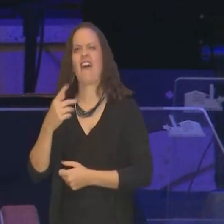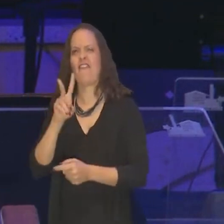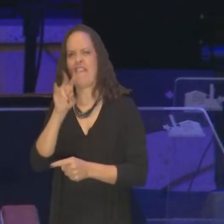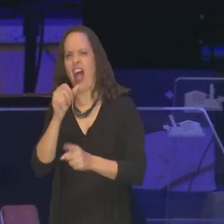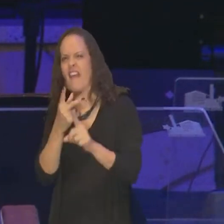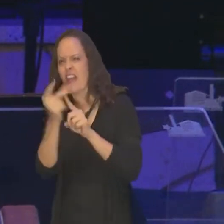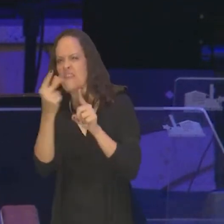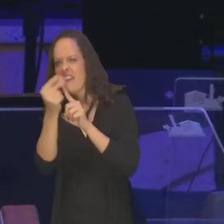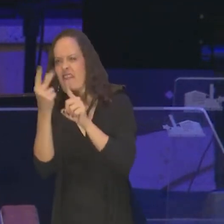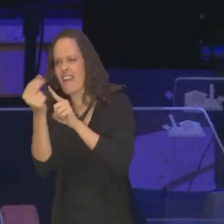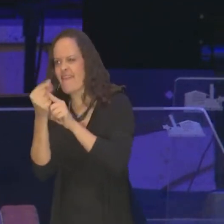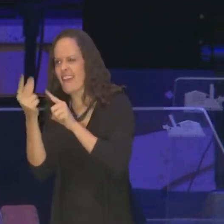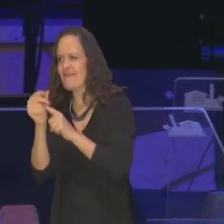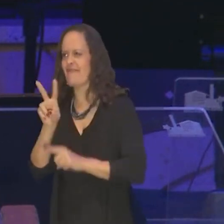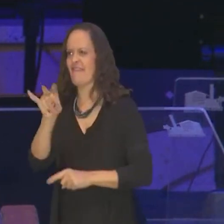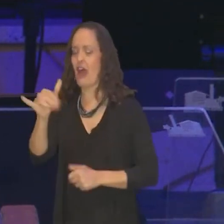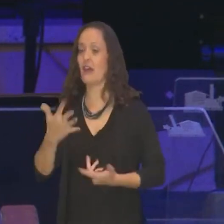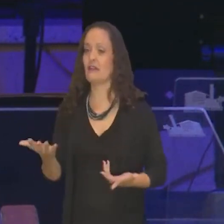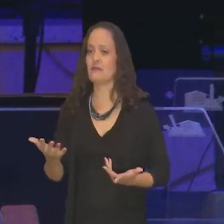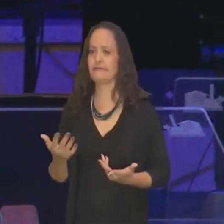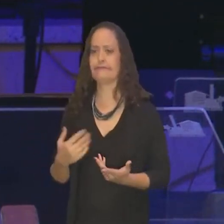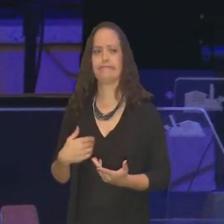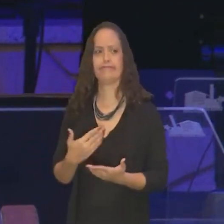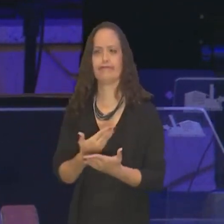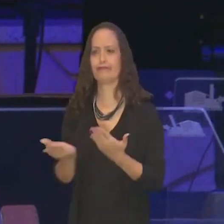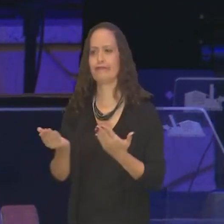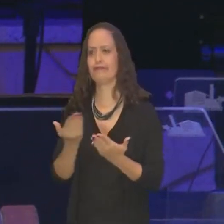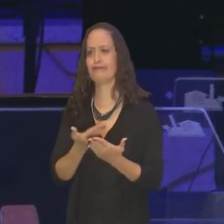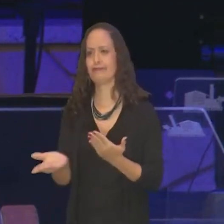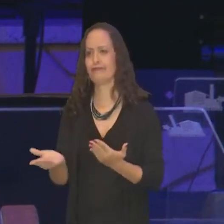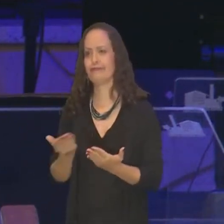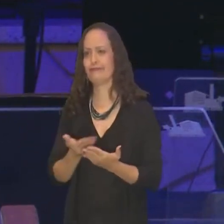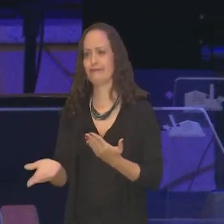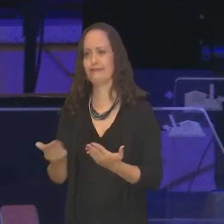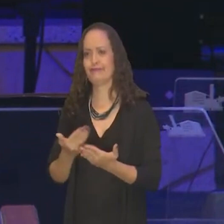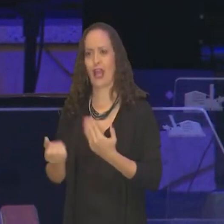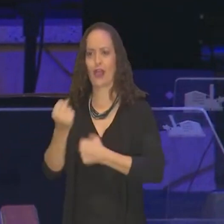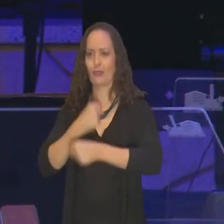Inúmeras. E o Botafogo não foi campeão ano passado.